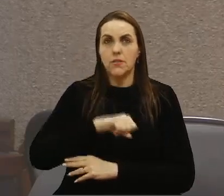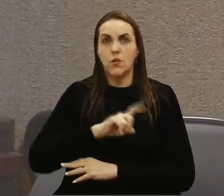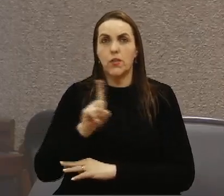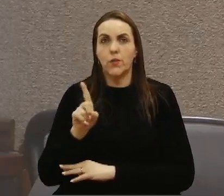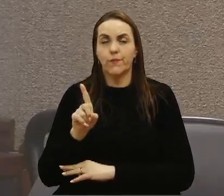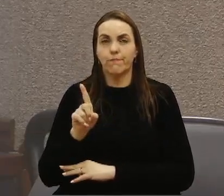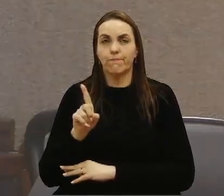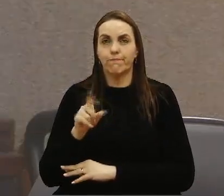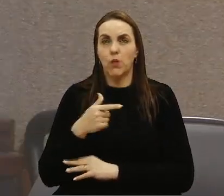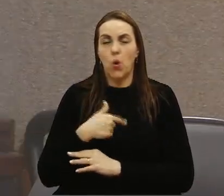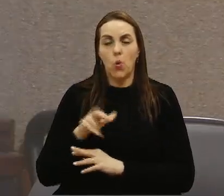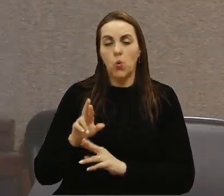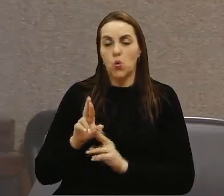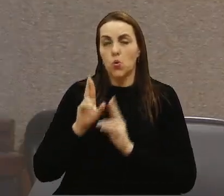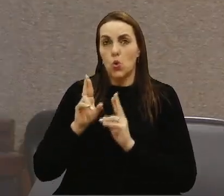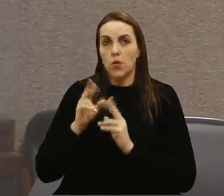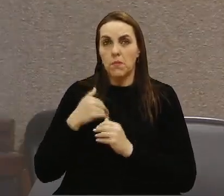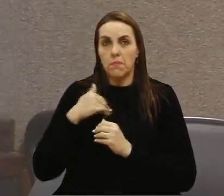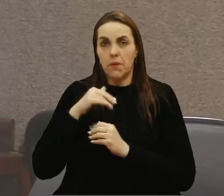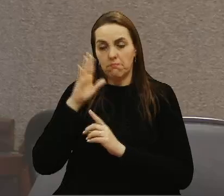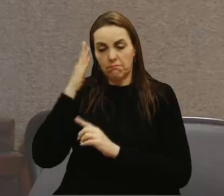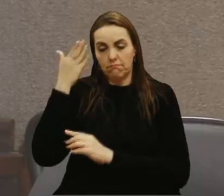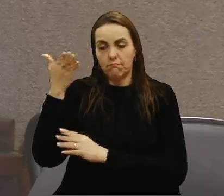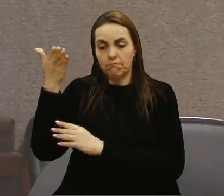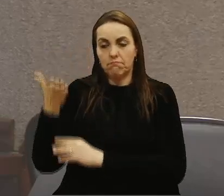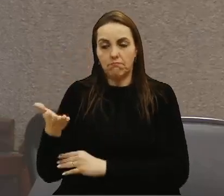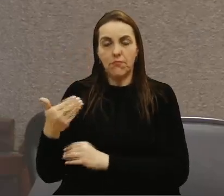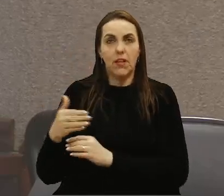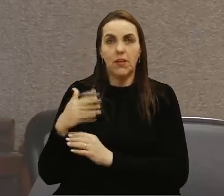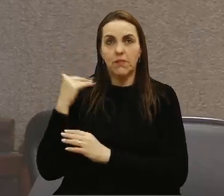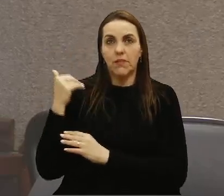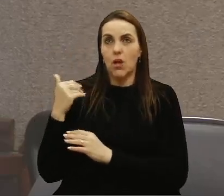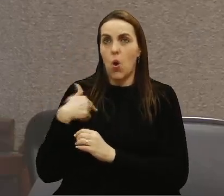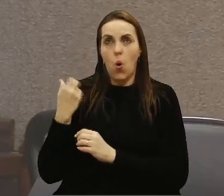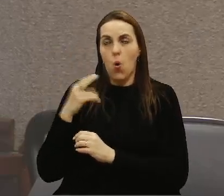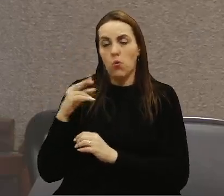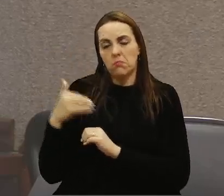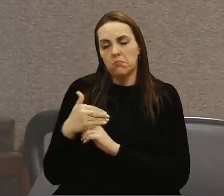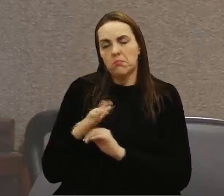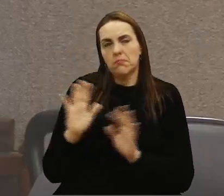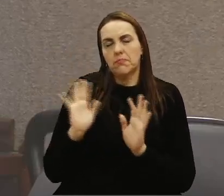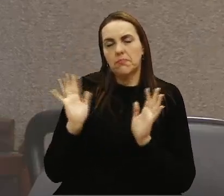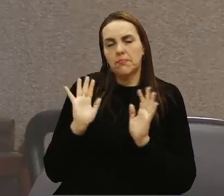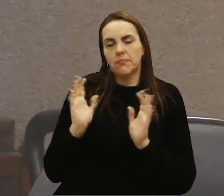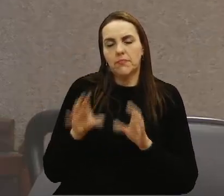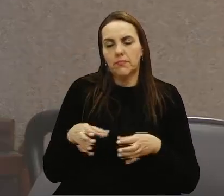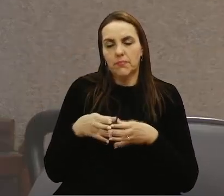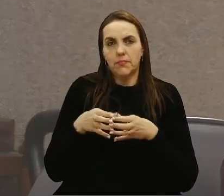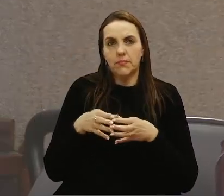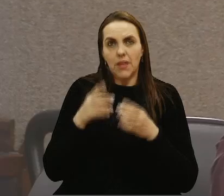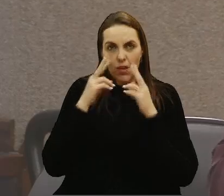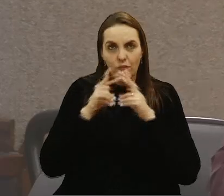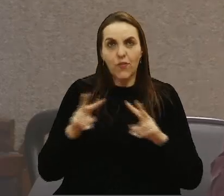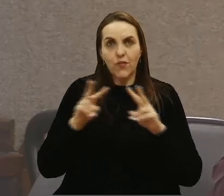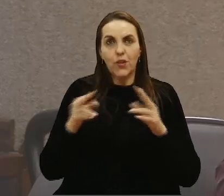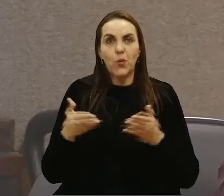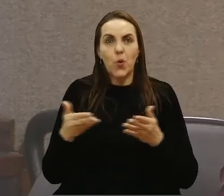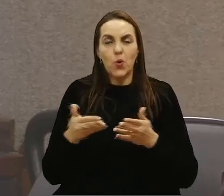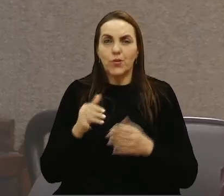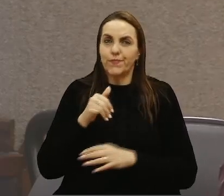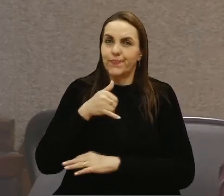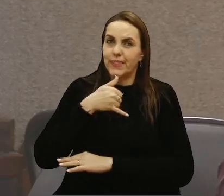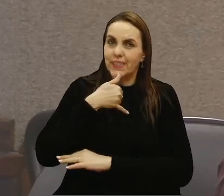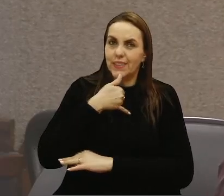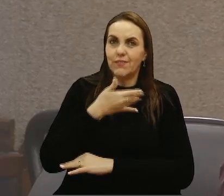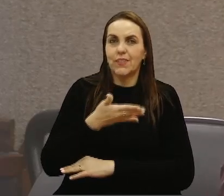é aquele ou torce para o meu ídolo ou não faz parte dessa humanidade. E é isso que nós estamos vendo hoje. E